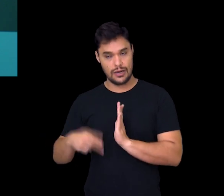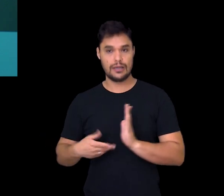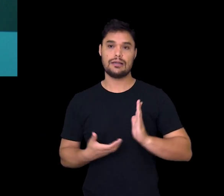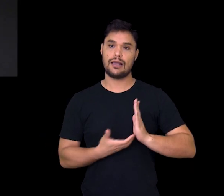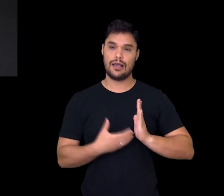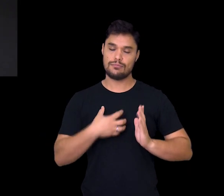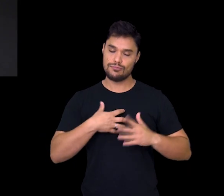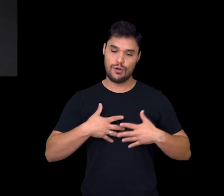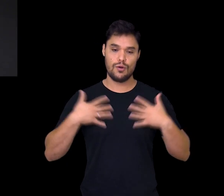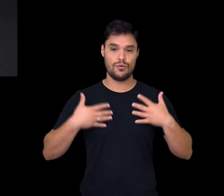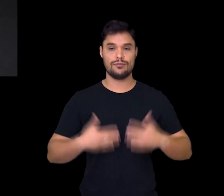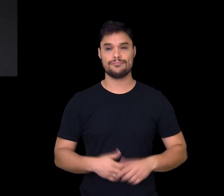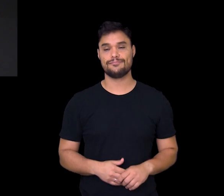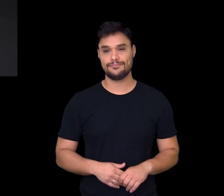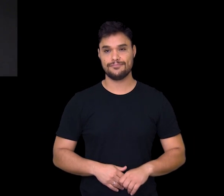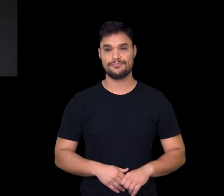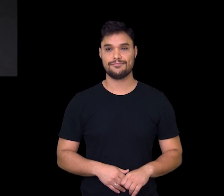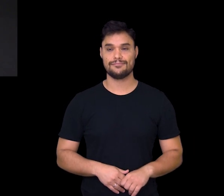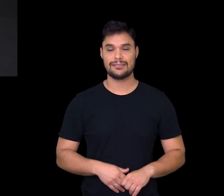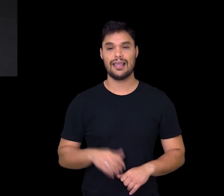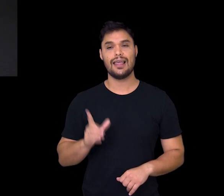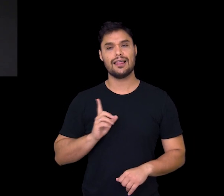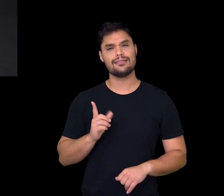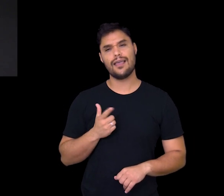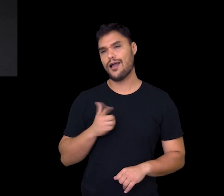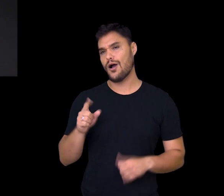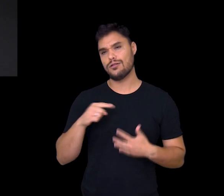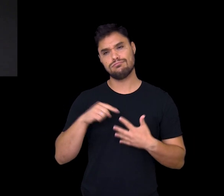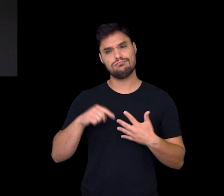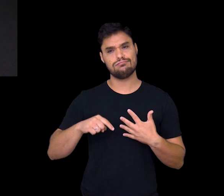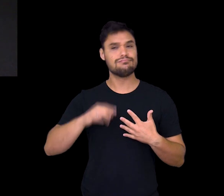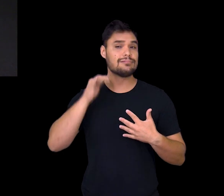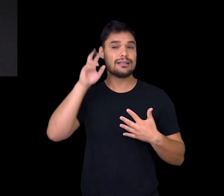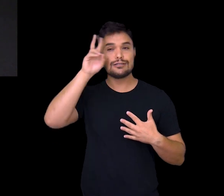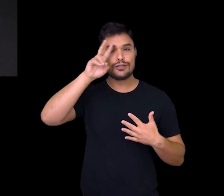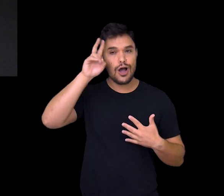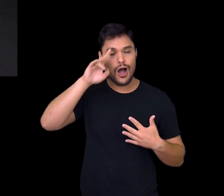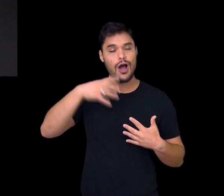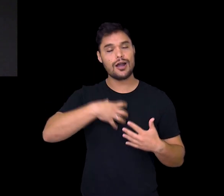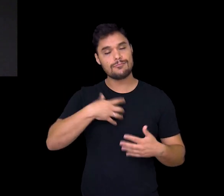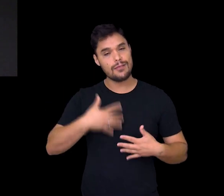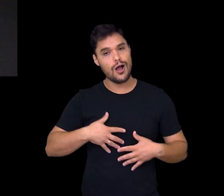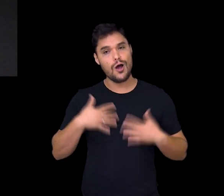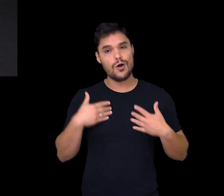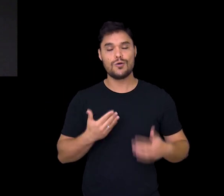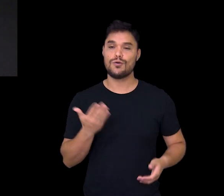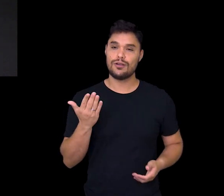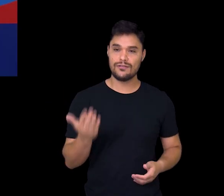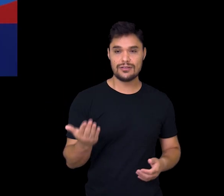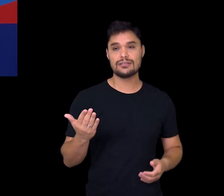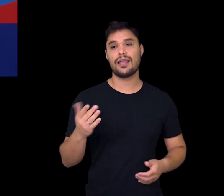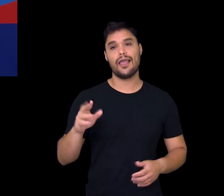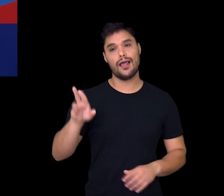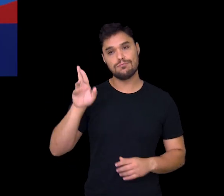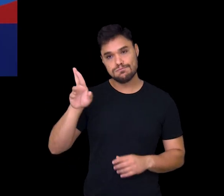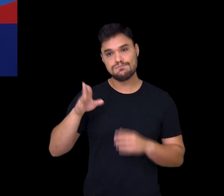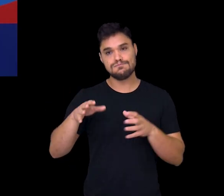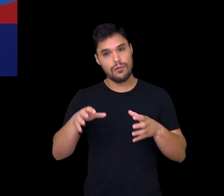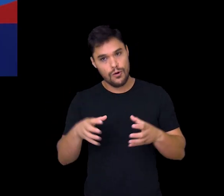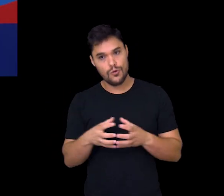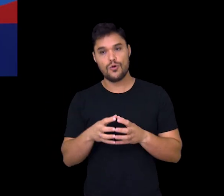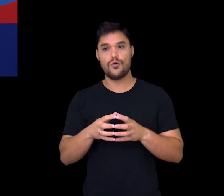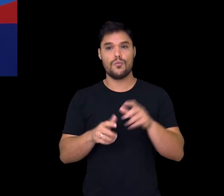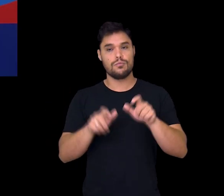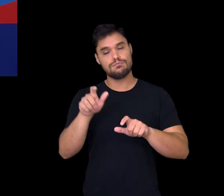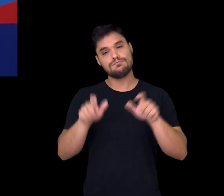disso. Além disso, tem outras tantas histórias aqui que orgulham você, que coordenou um grupo